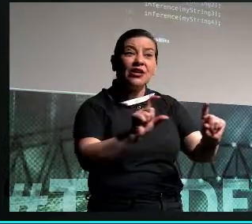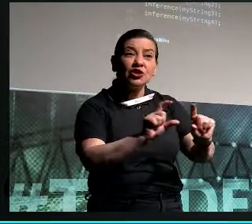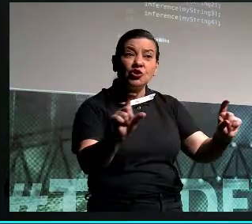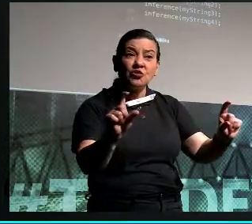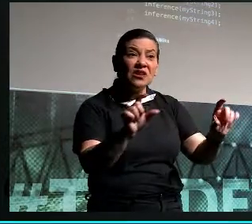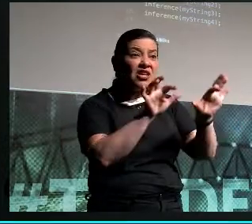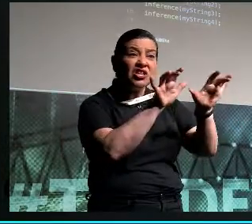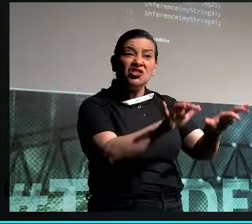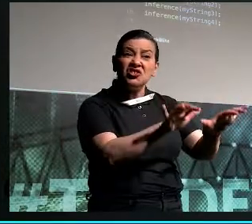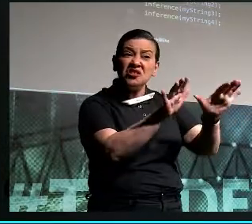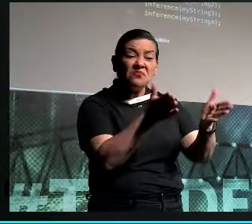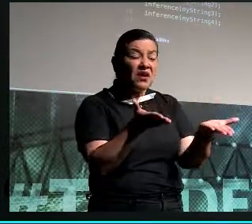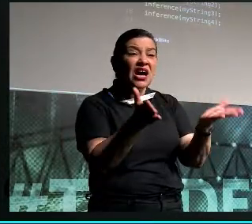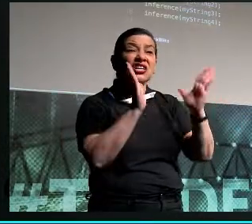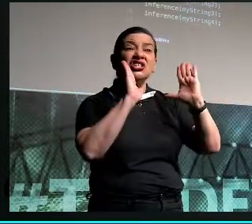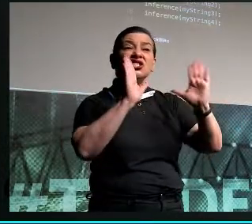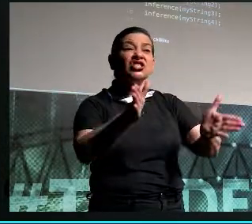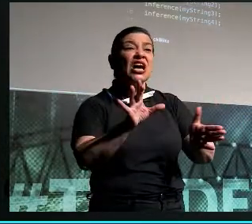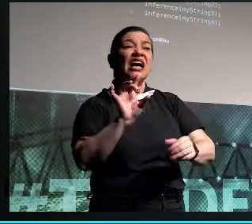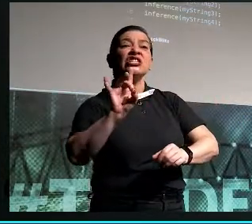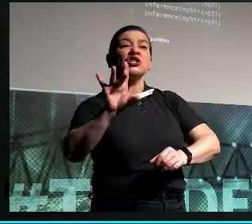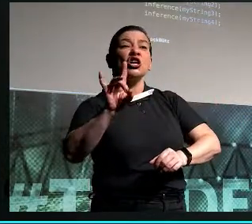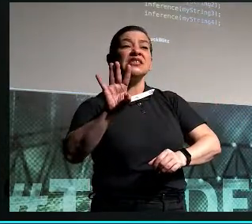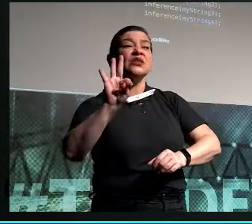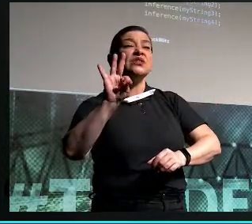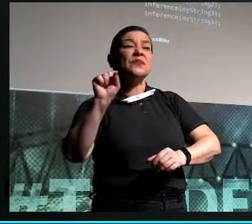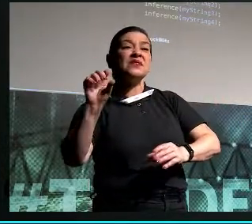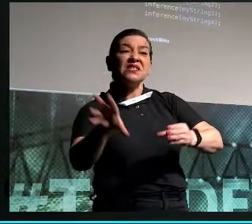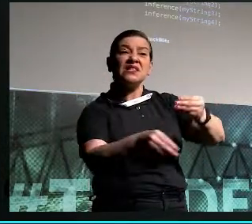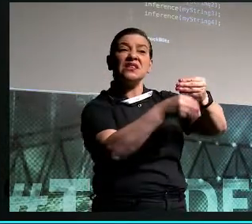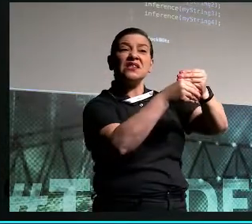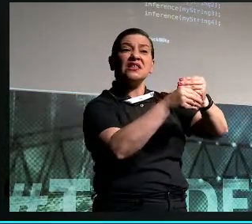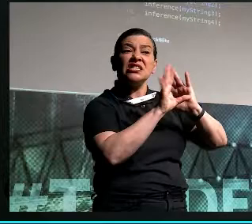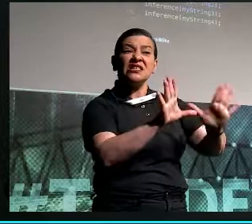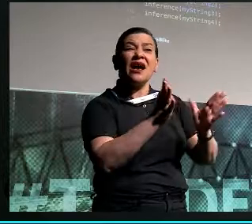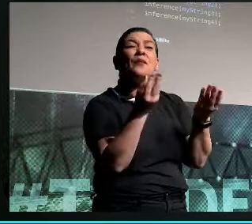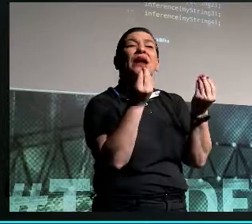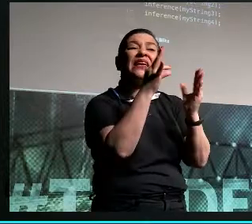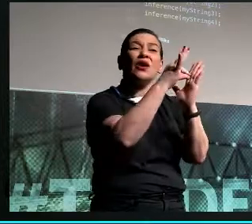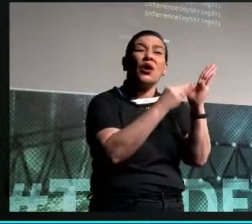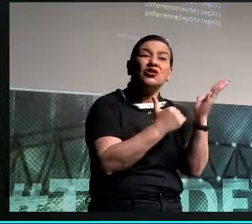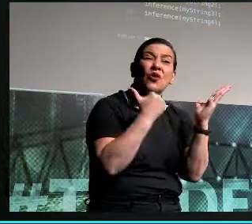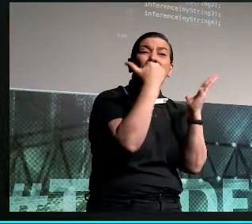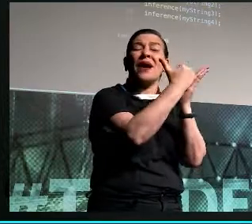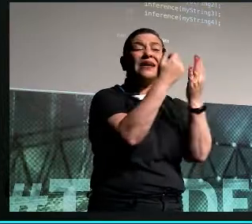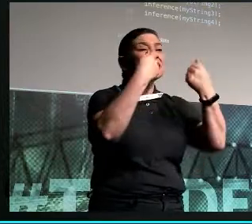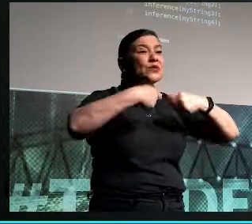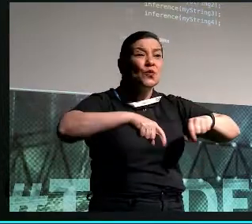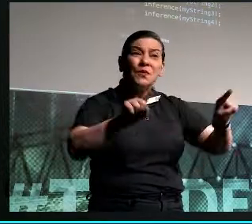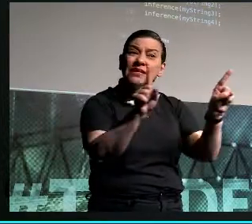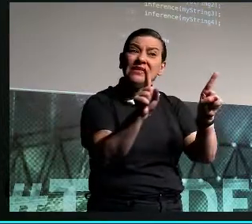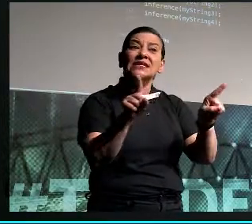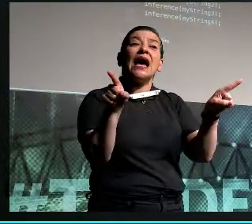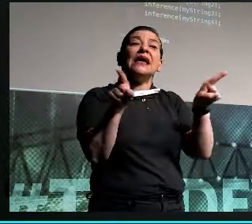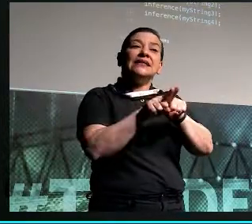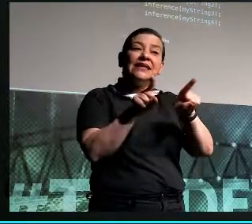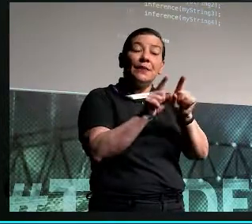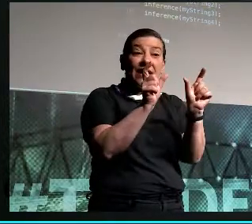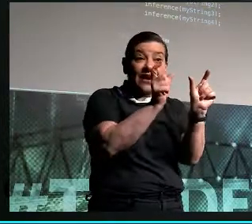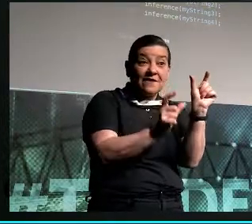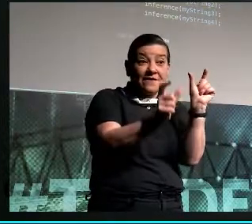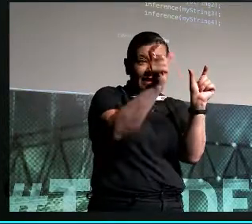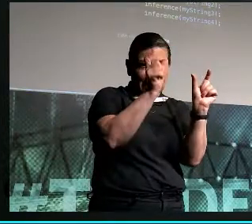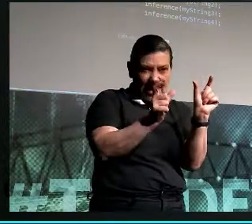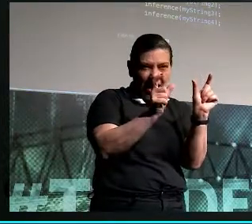o TypeScript inferiu para você. Para que você está escrevendo esse pedaço de código a mais aqui? Da mesma forma que se você declarar uma variável do